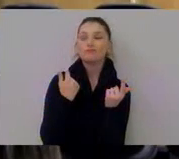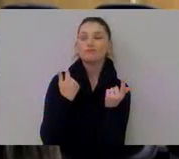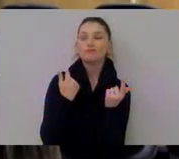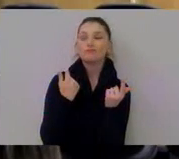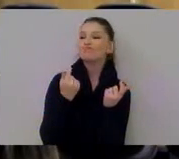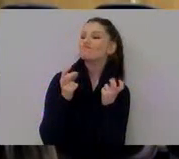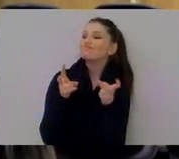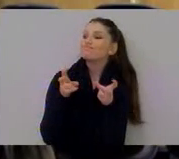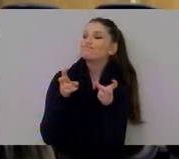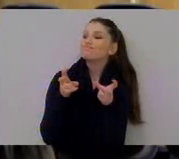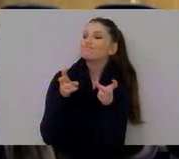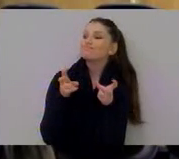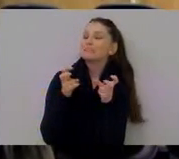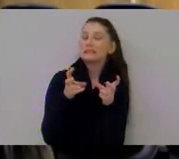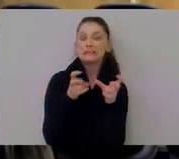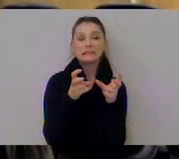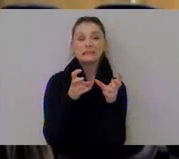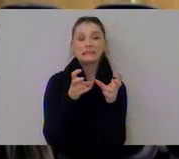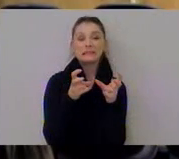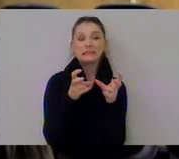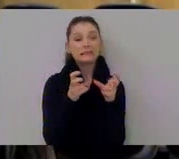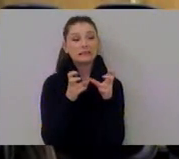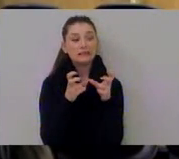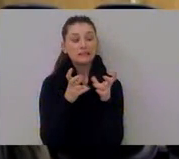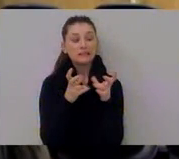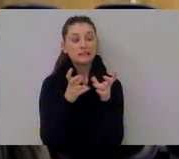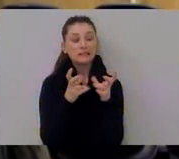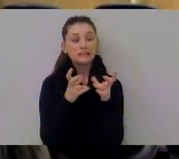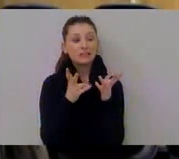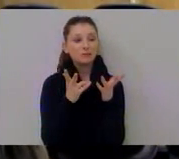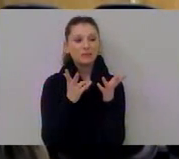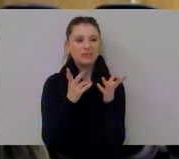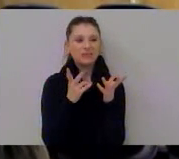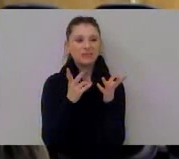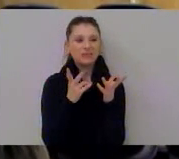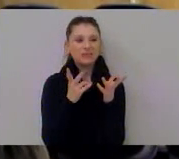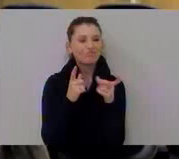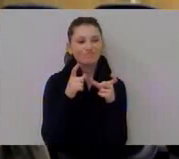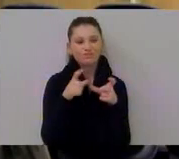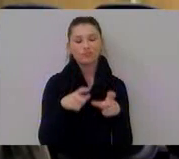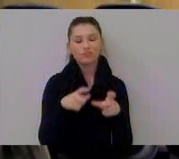que são demandas de bairro novo.